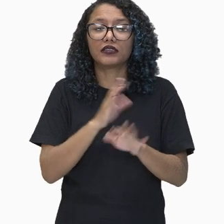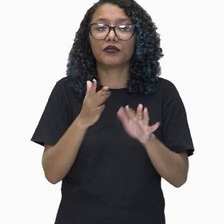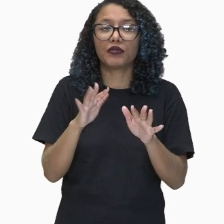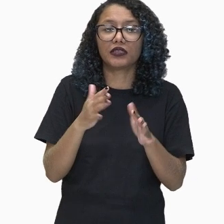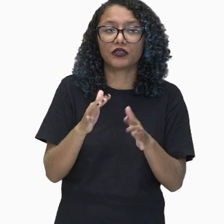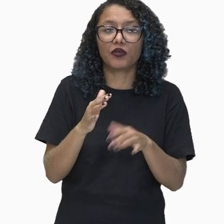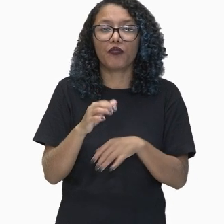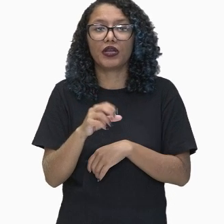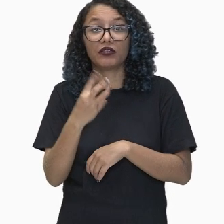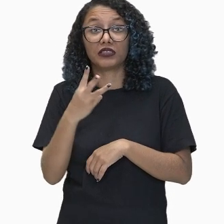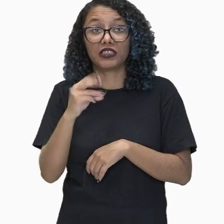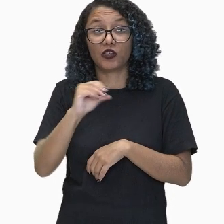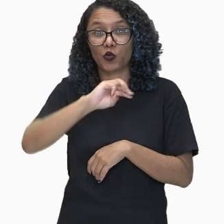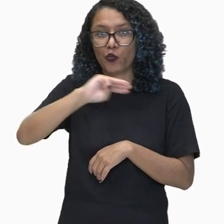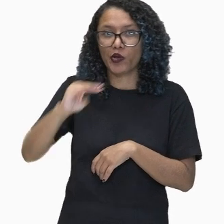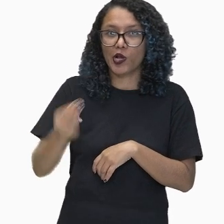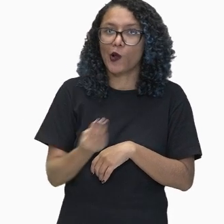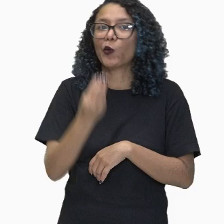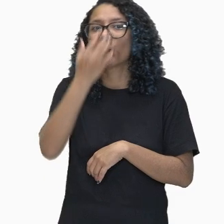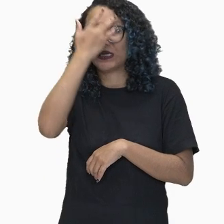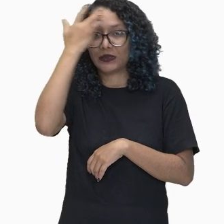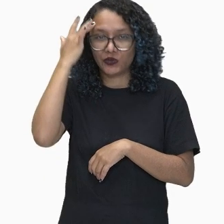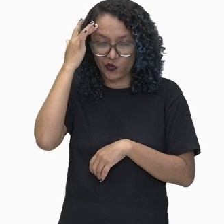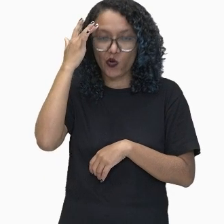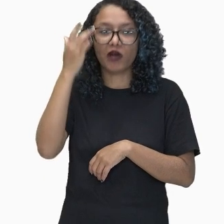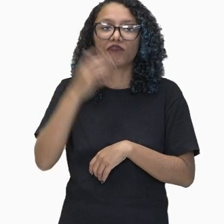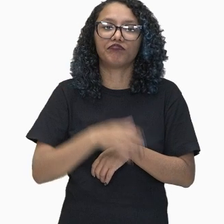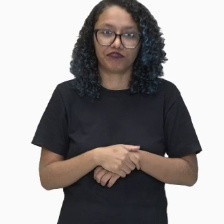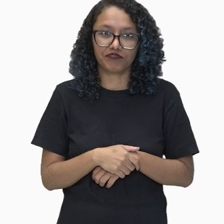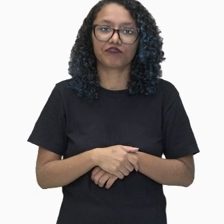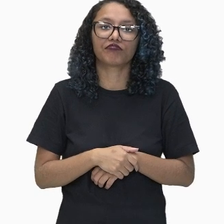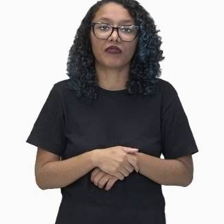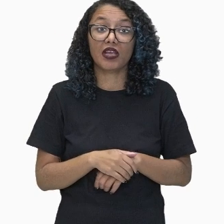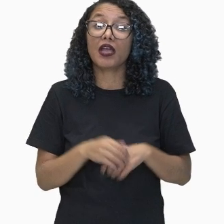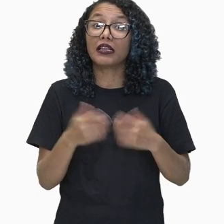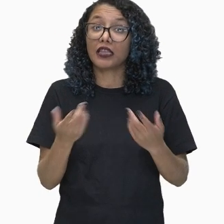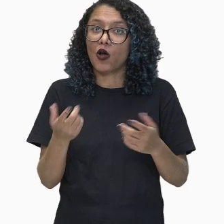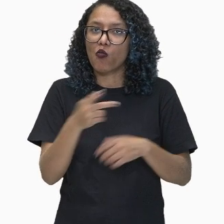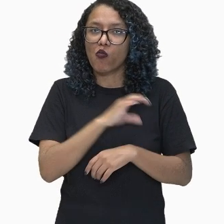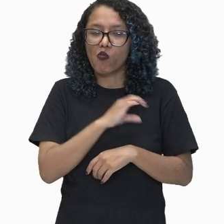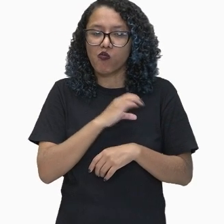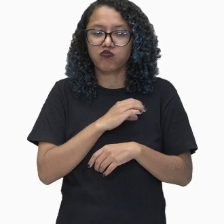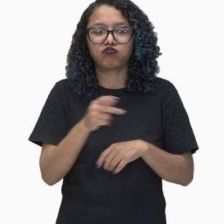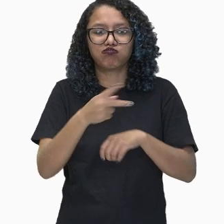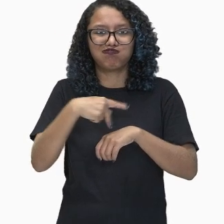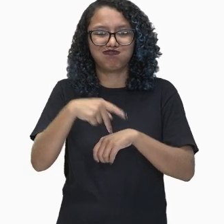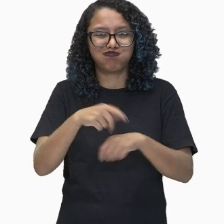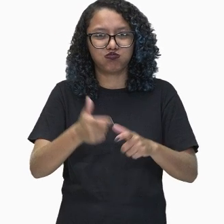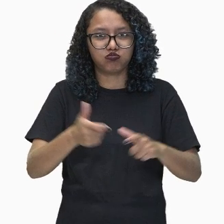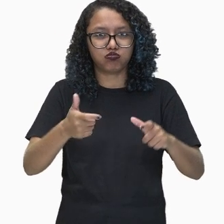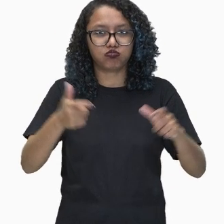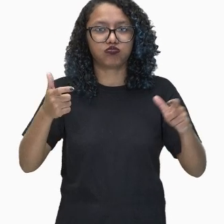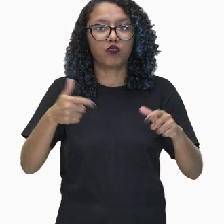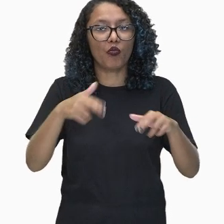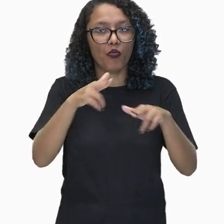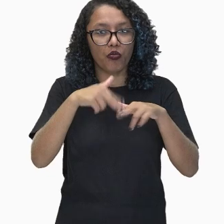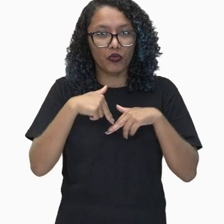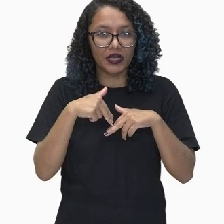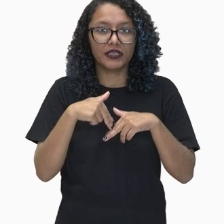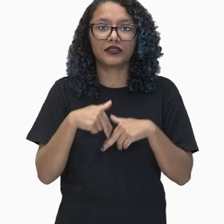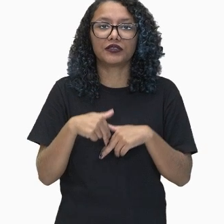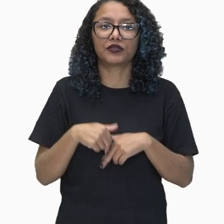38 milhões de habitantes. Como é um país muito grande, essa população vai dar uma baixa densidade demográfica